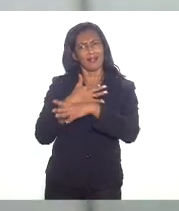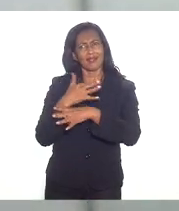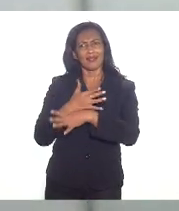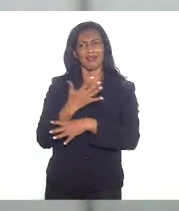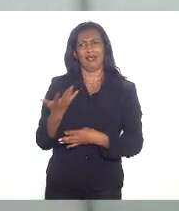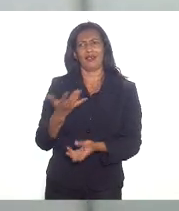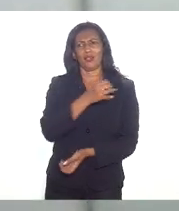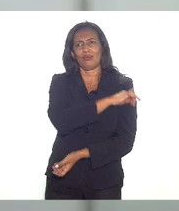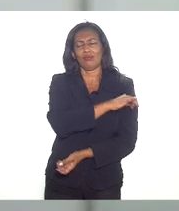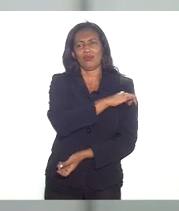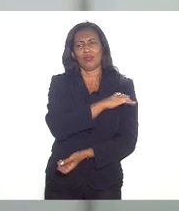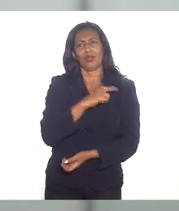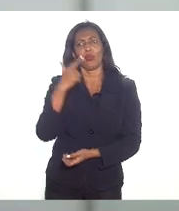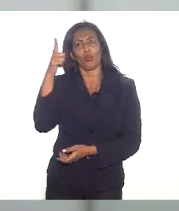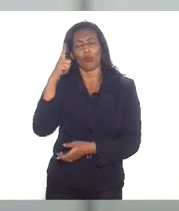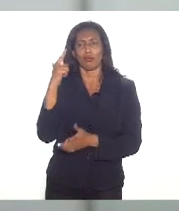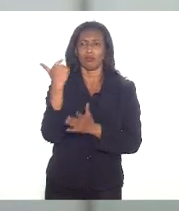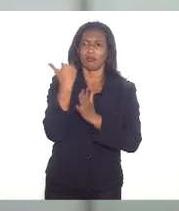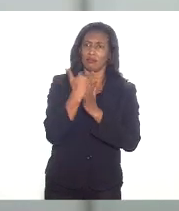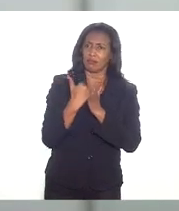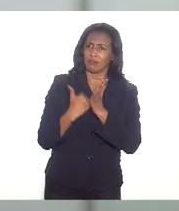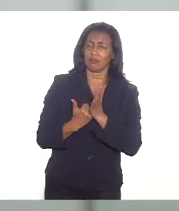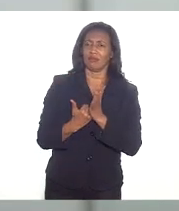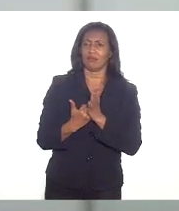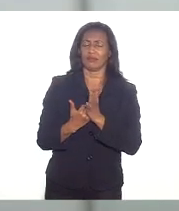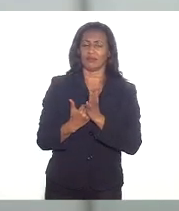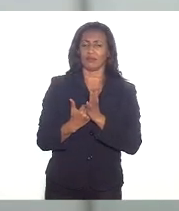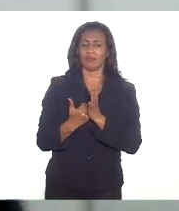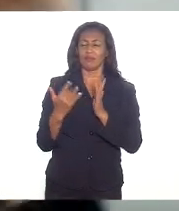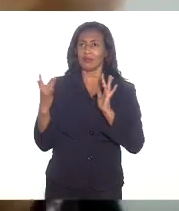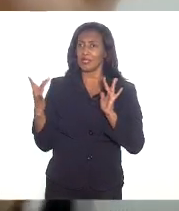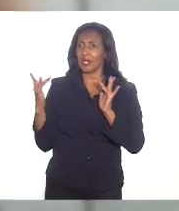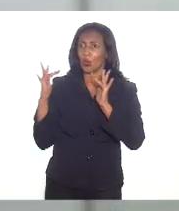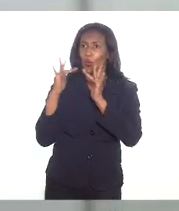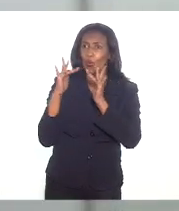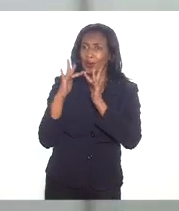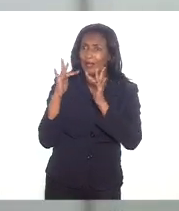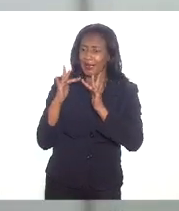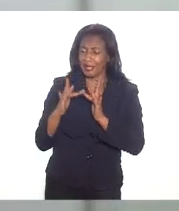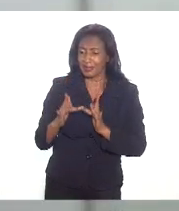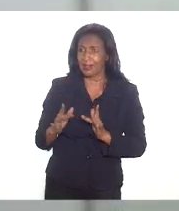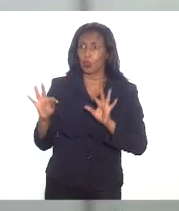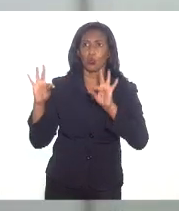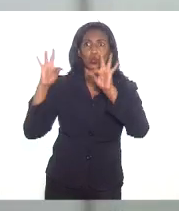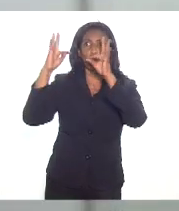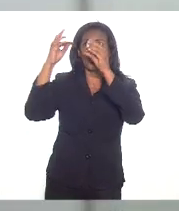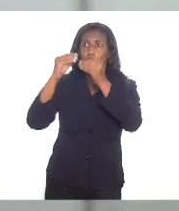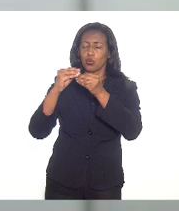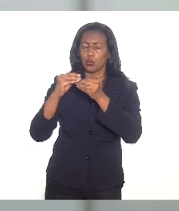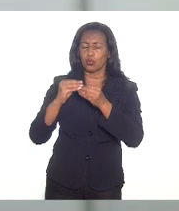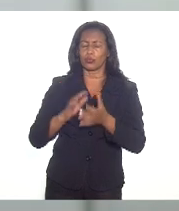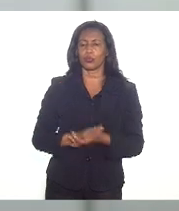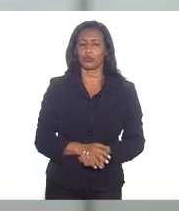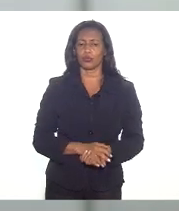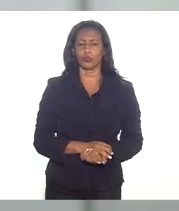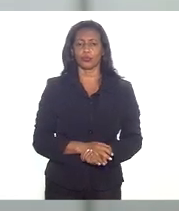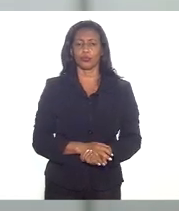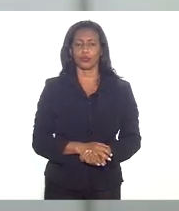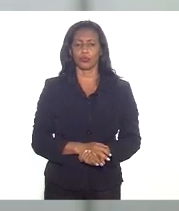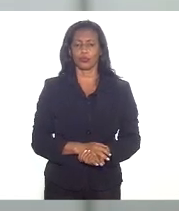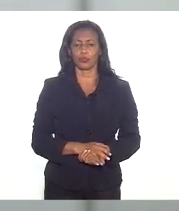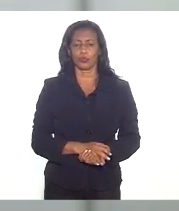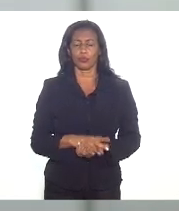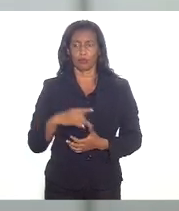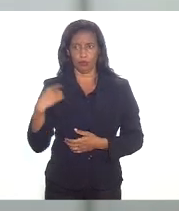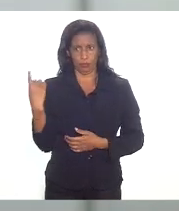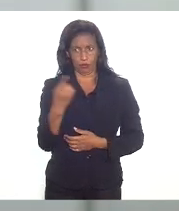é um outro programa que se conecta com tudo, se conecta com tudo. A gente fez aqui